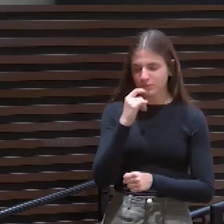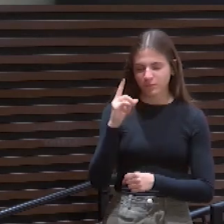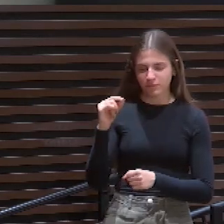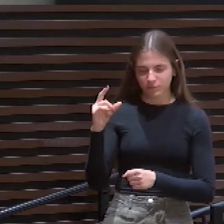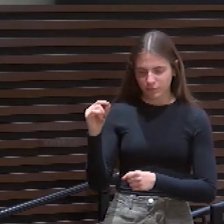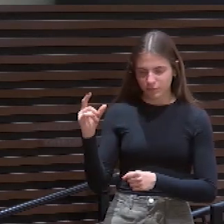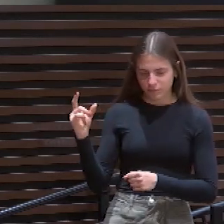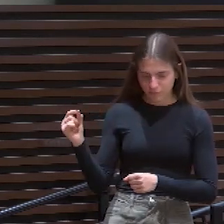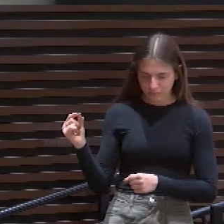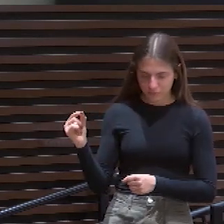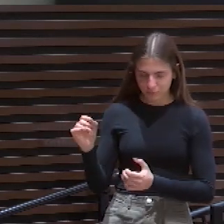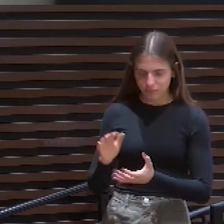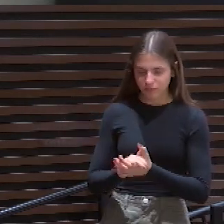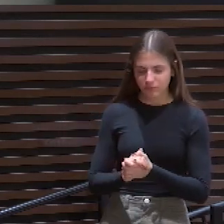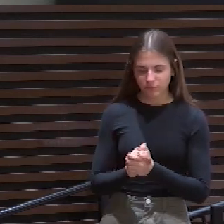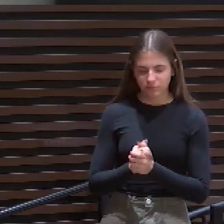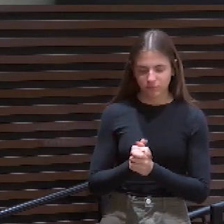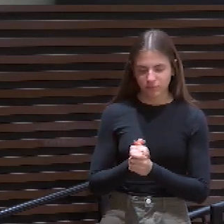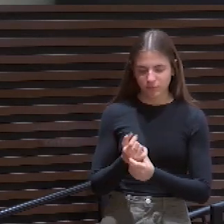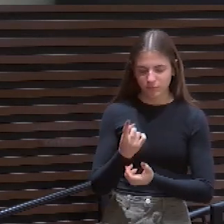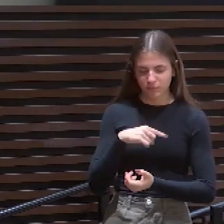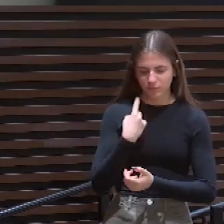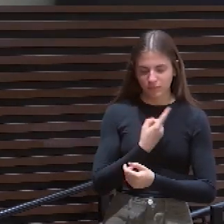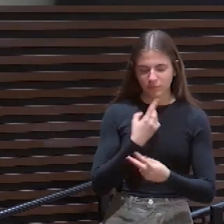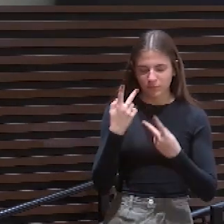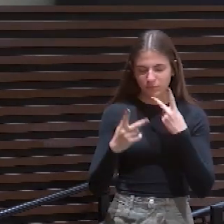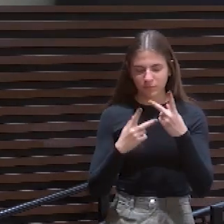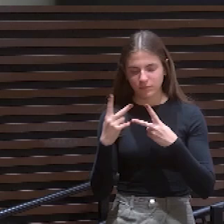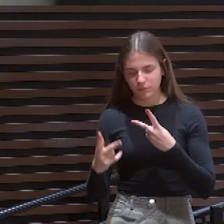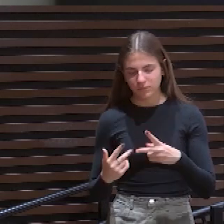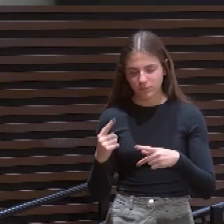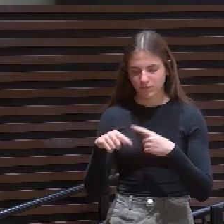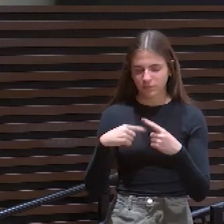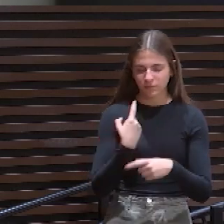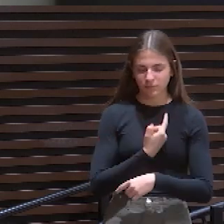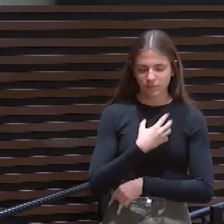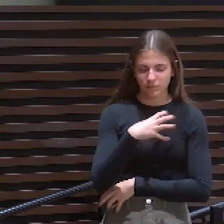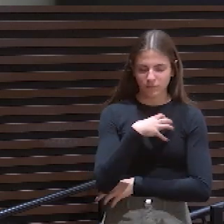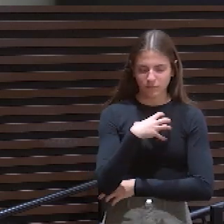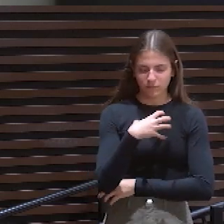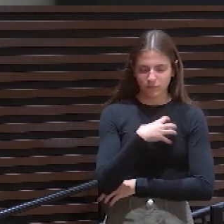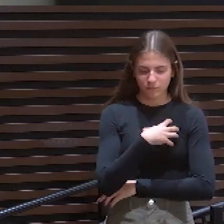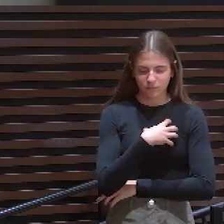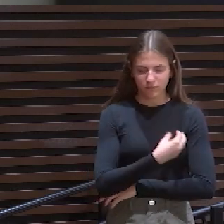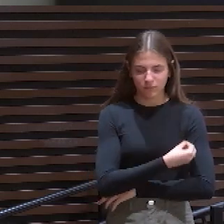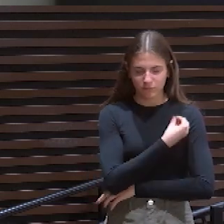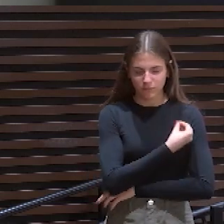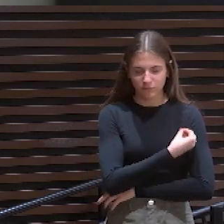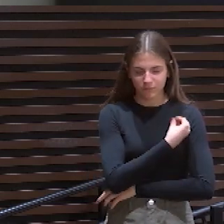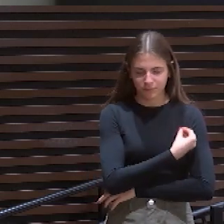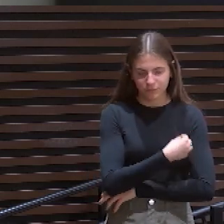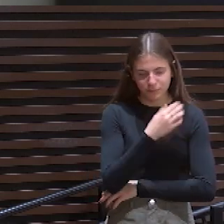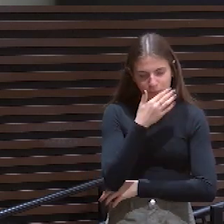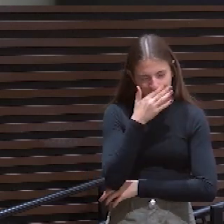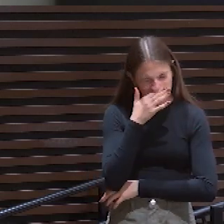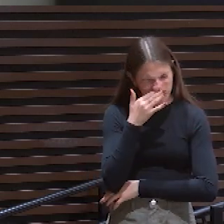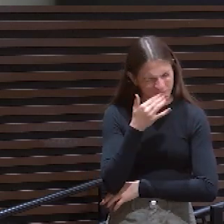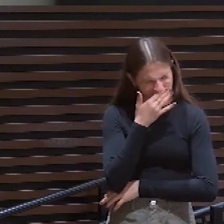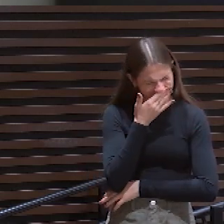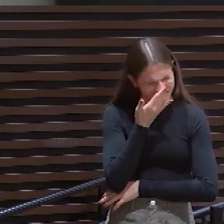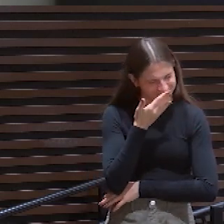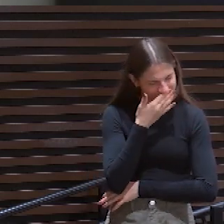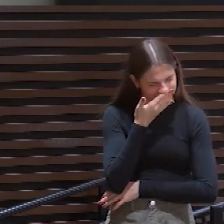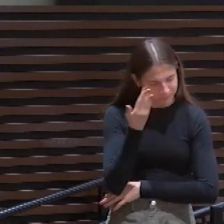redimir, Senhor. Seja da nossa fala, Senhor, seja das nossas diversas condutas, Senhor, seja da